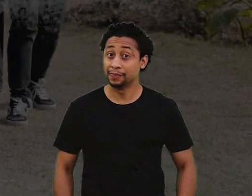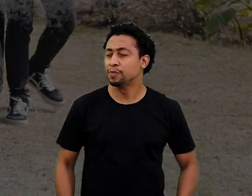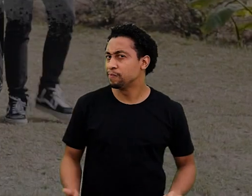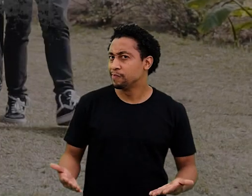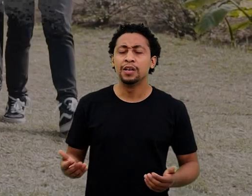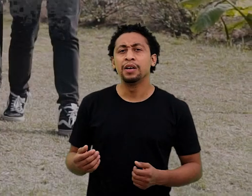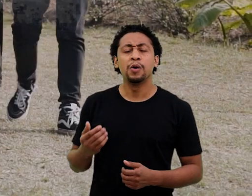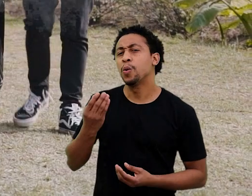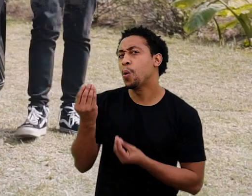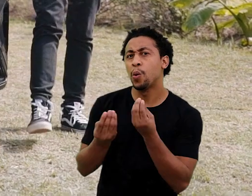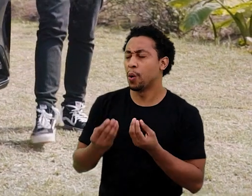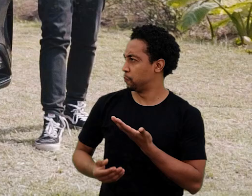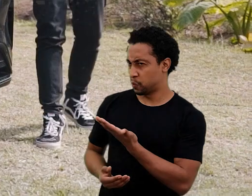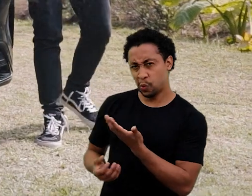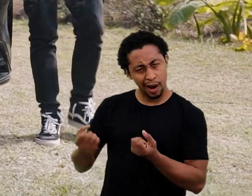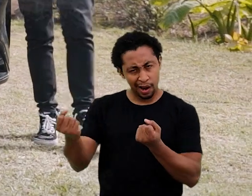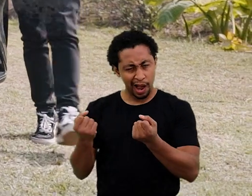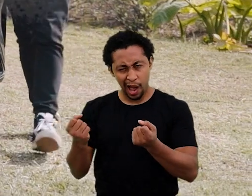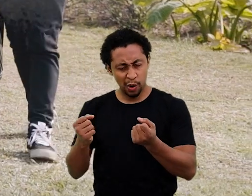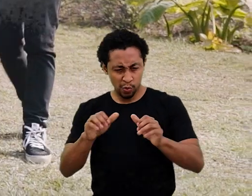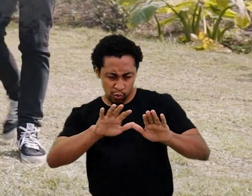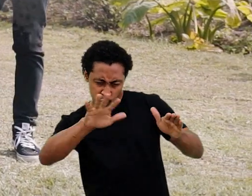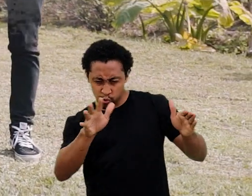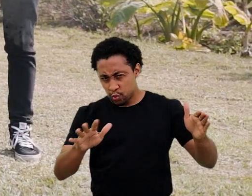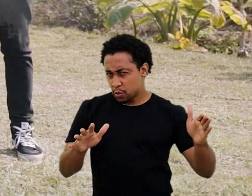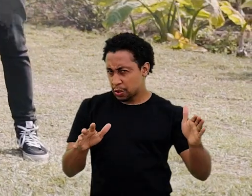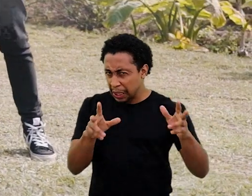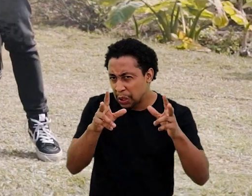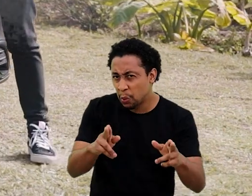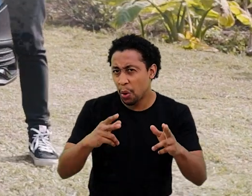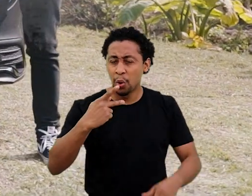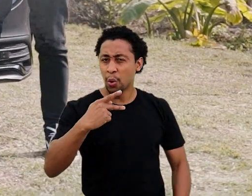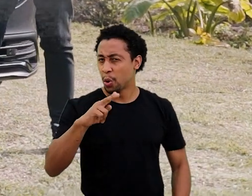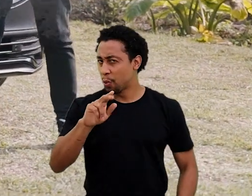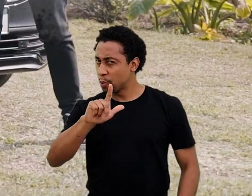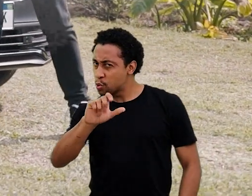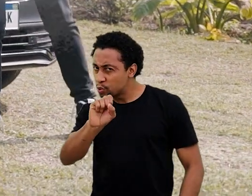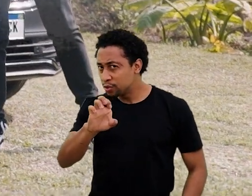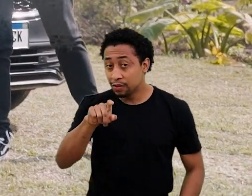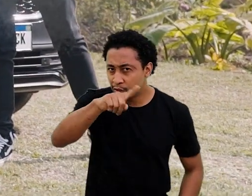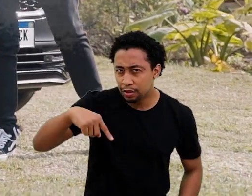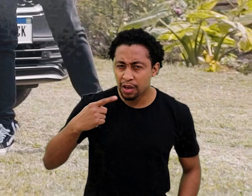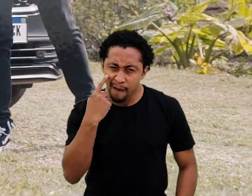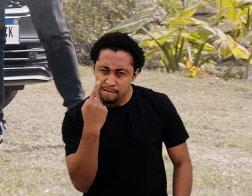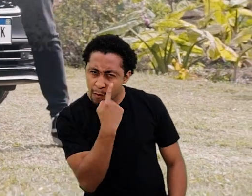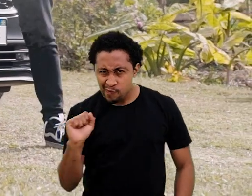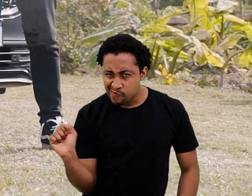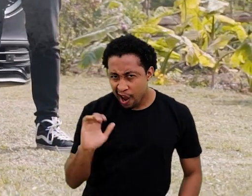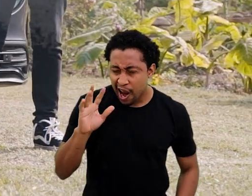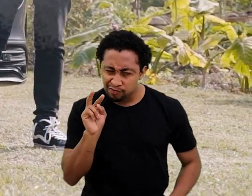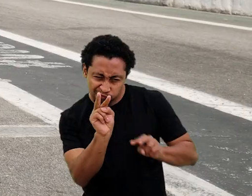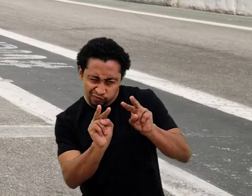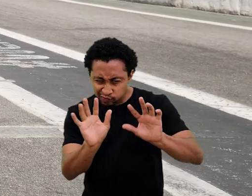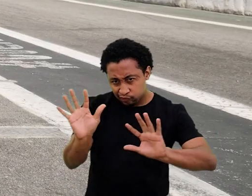Então vamos entender o que a gente tem de Pulse aqui no Fastback. Se você tem um olho bem treinado, você vai notar que esse para-choque aqui veio do Pulse. Não